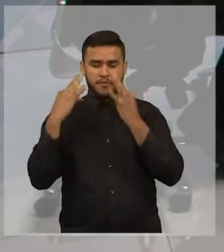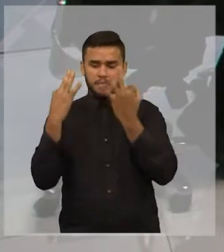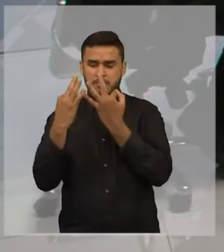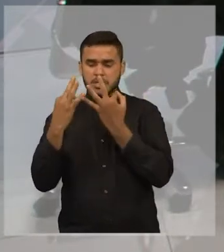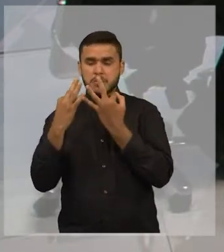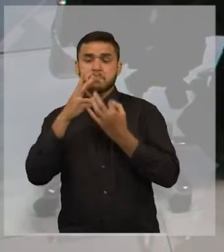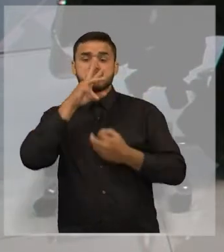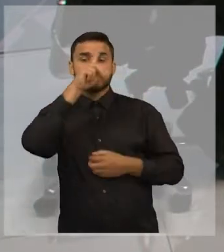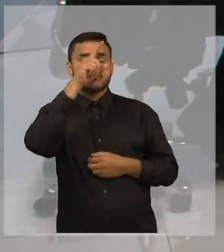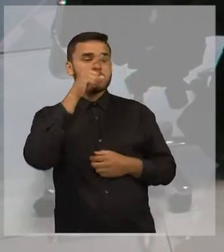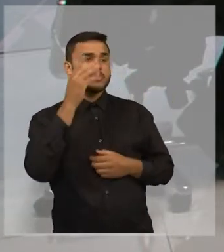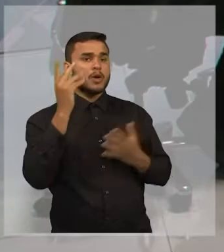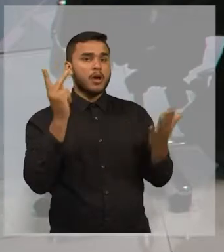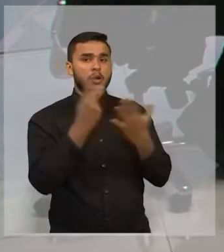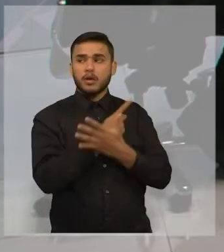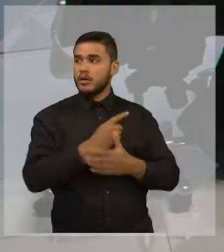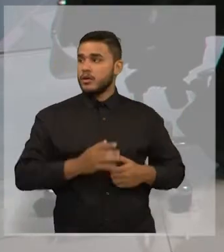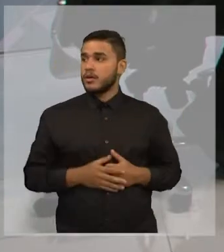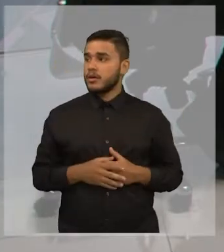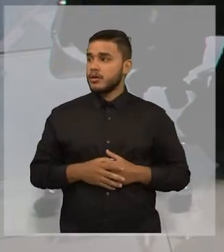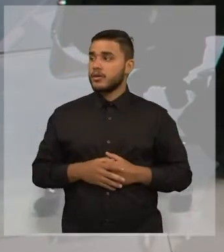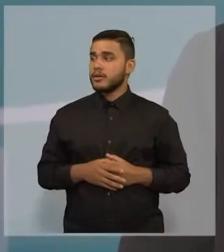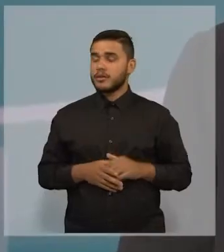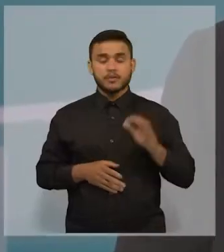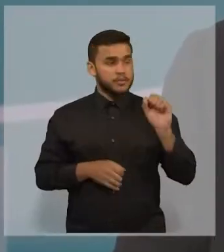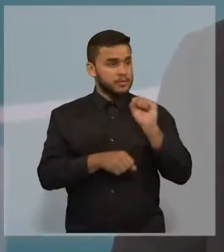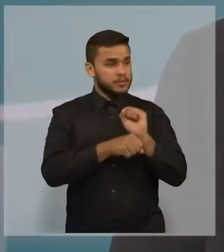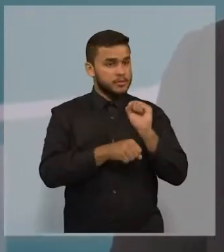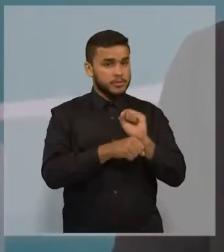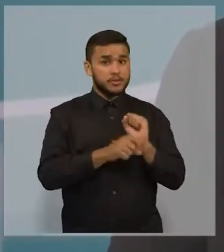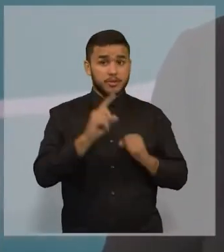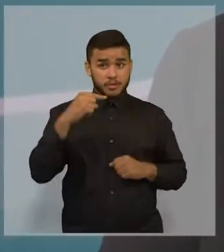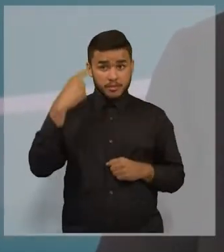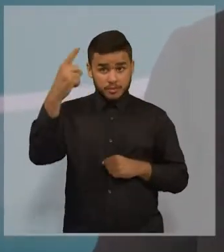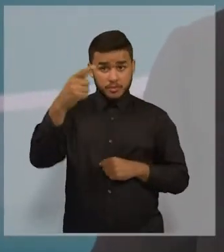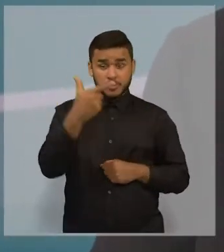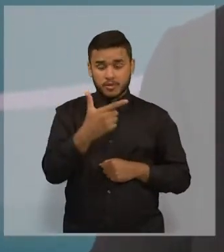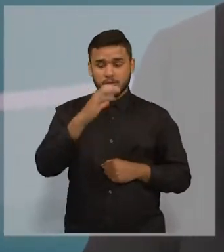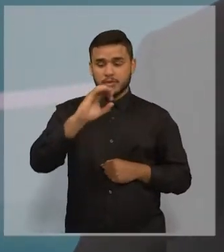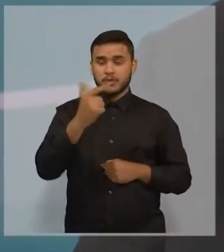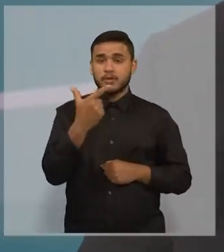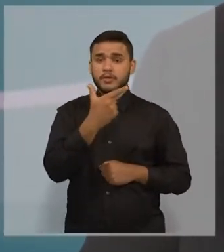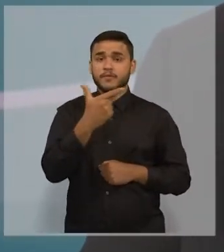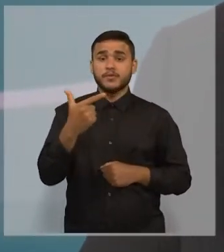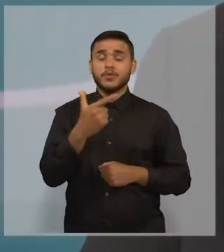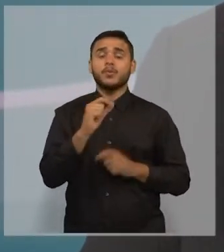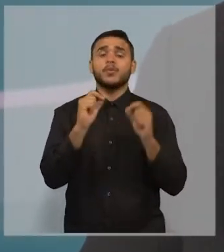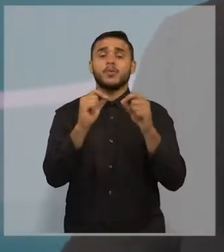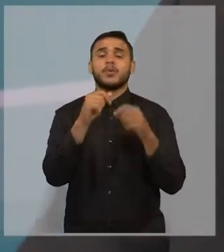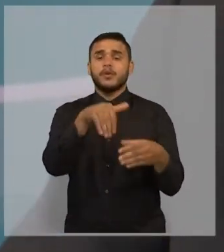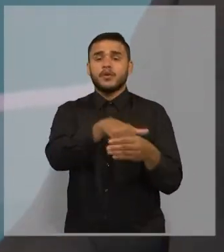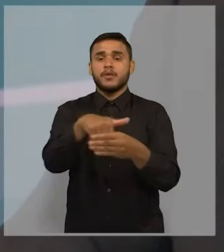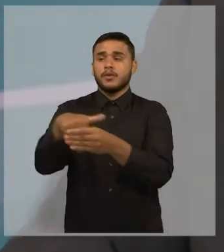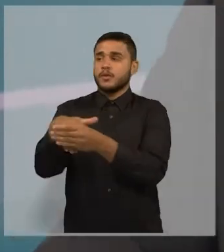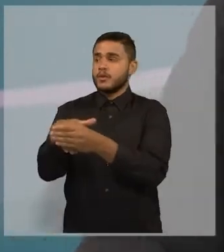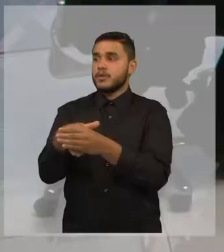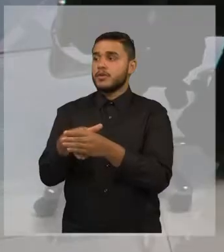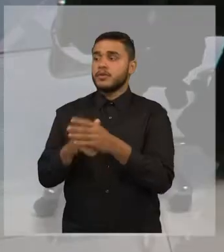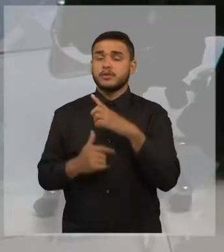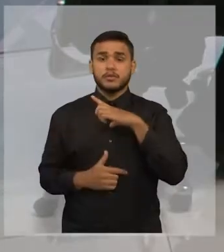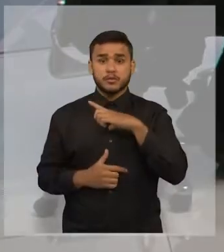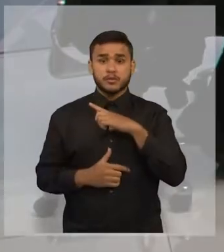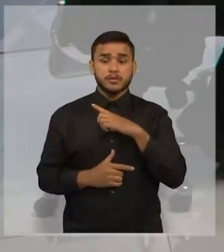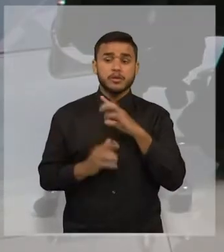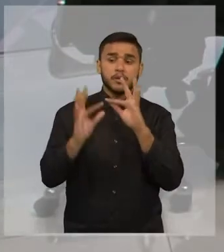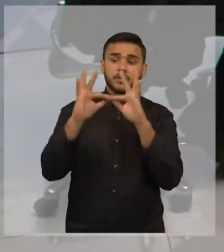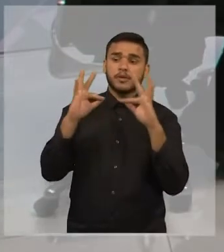vez nós estamos passando por isso, né? A família interferindo. Reginaldo, só um minuto que eu não queria mais falar, mas eu vou dizer aqui, quando for na próxima eleição para presidente, primeira